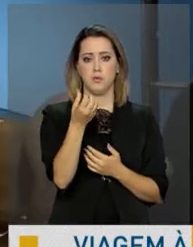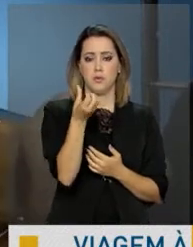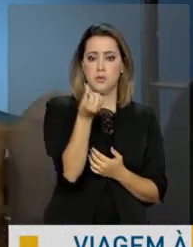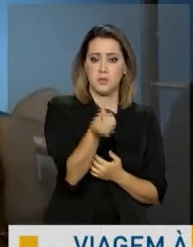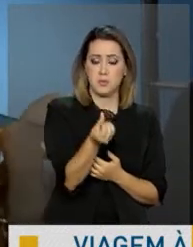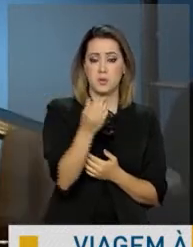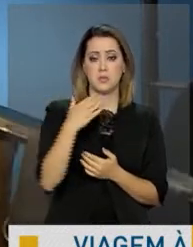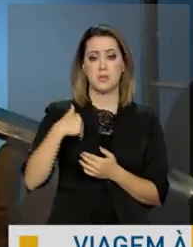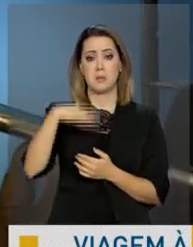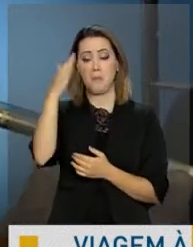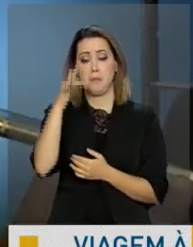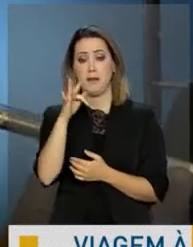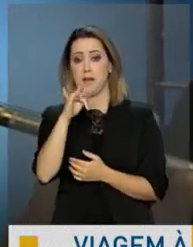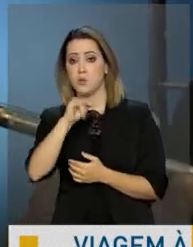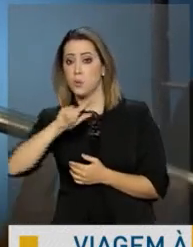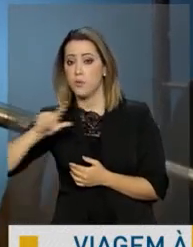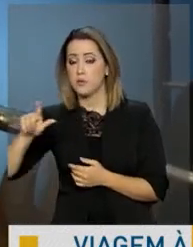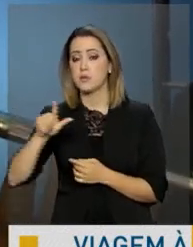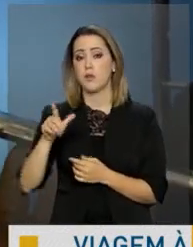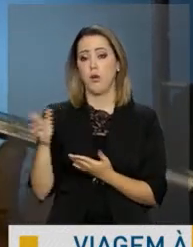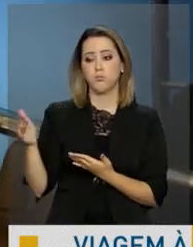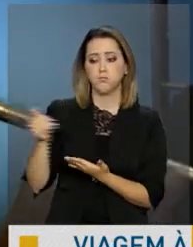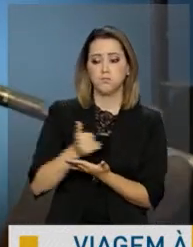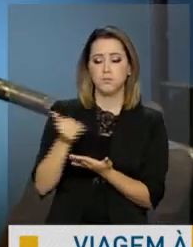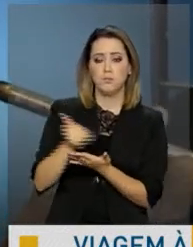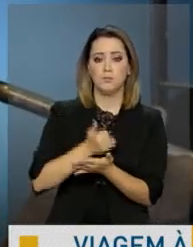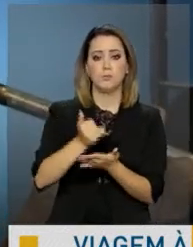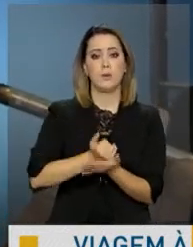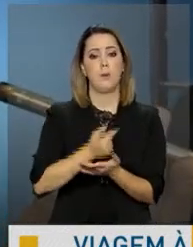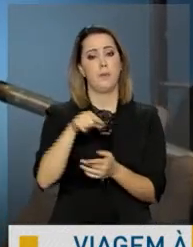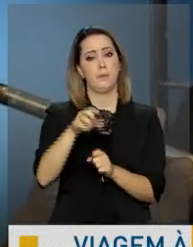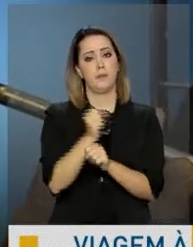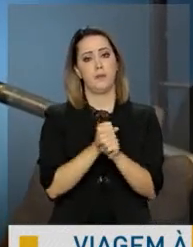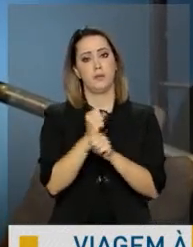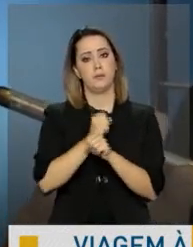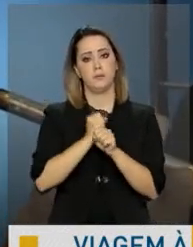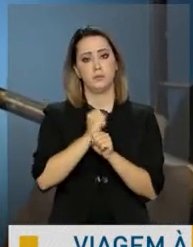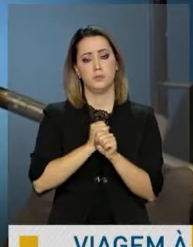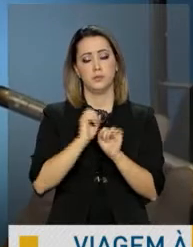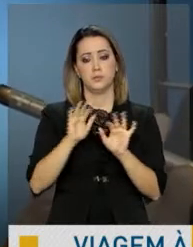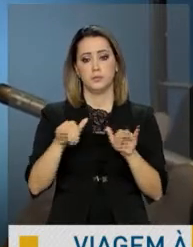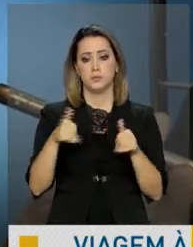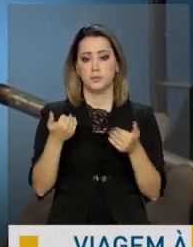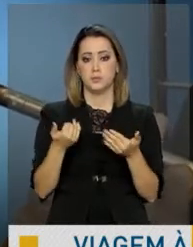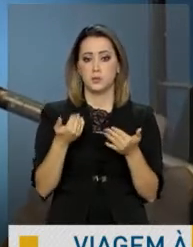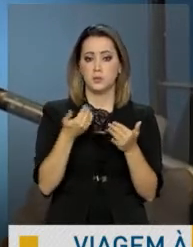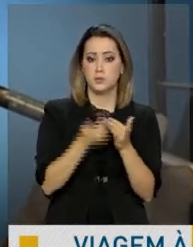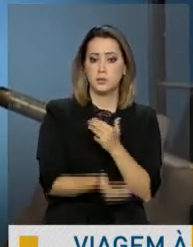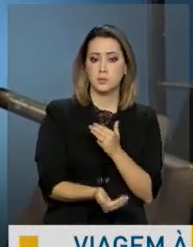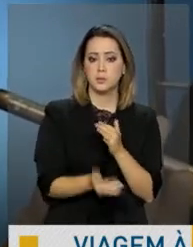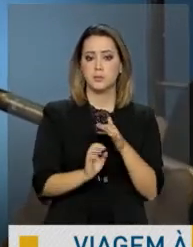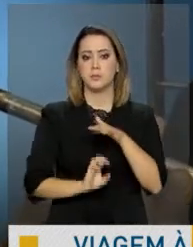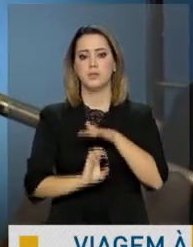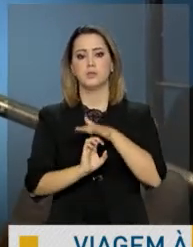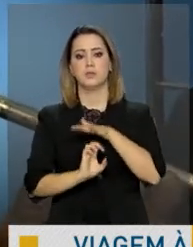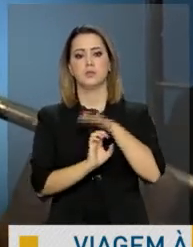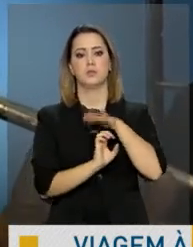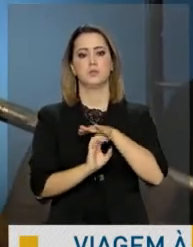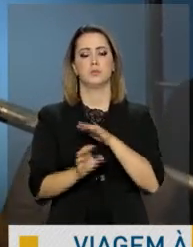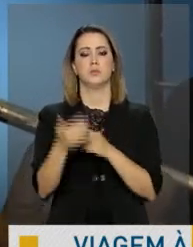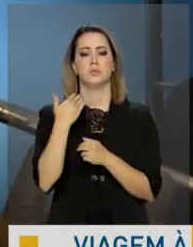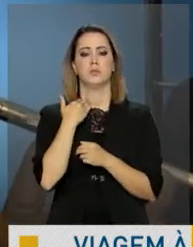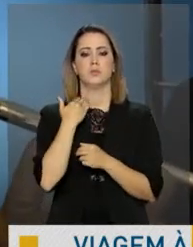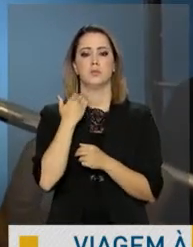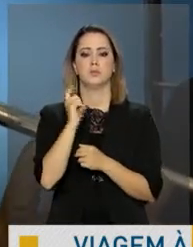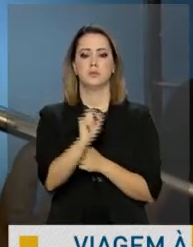os efeitos fiscais estão ocorrendo esse ano, na medida em que os prejuízos das empresas e dos